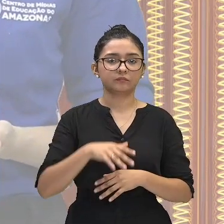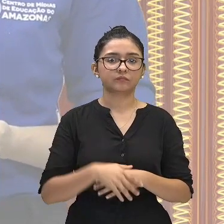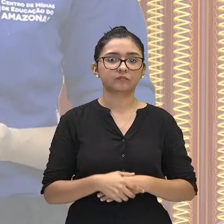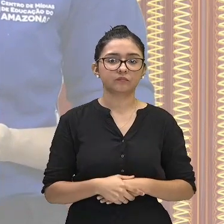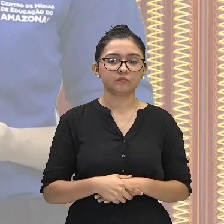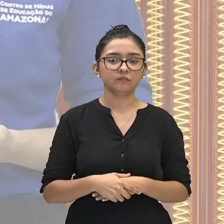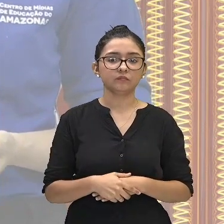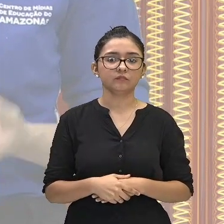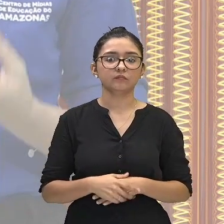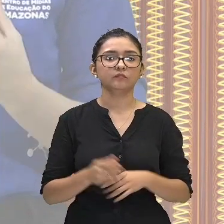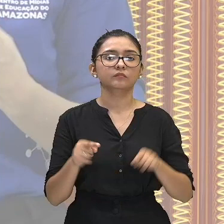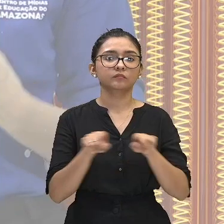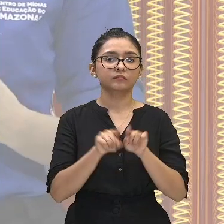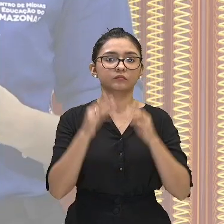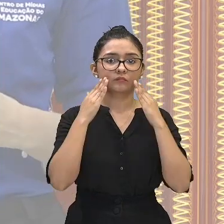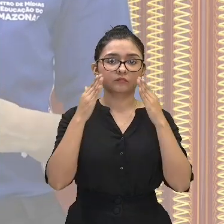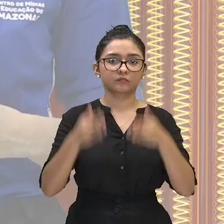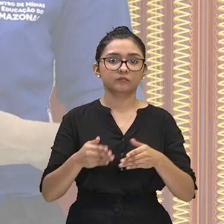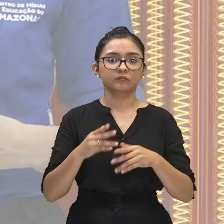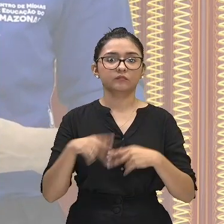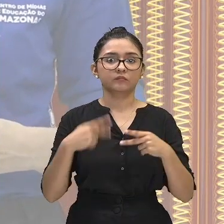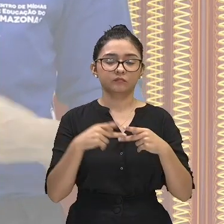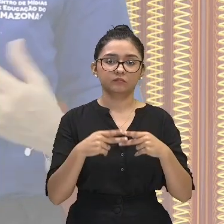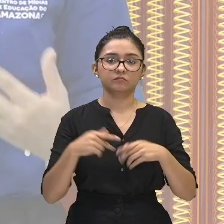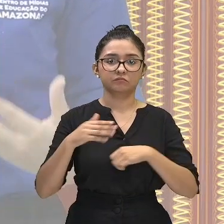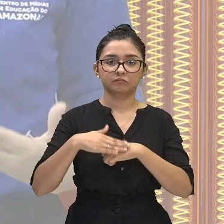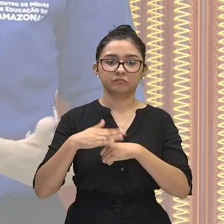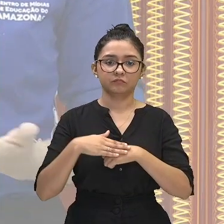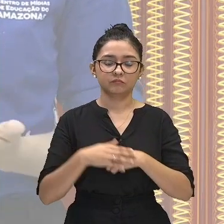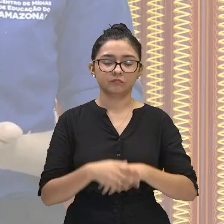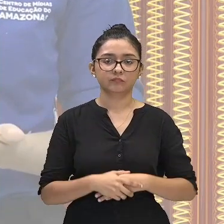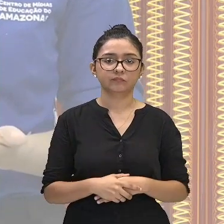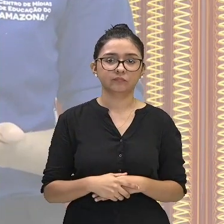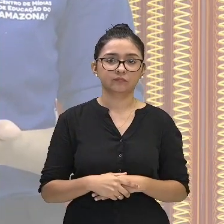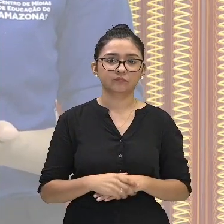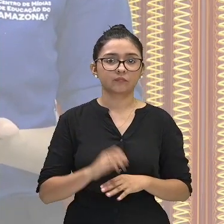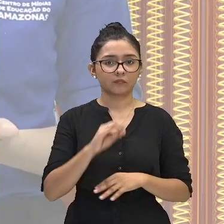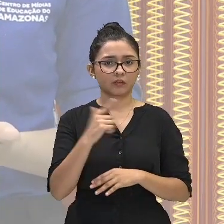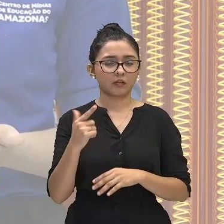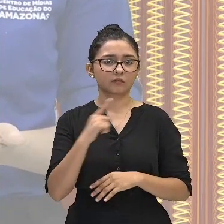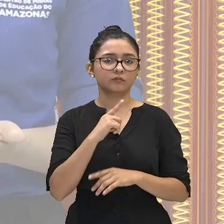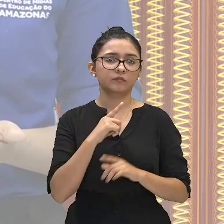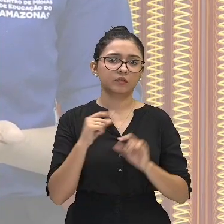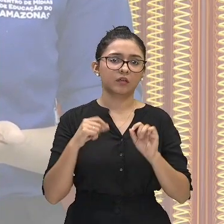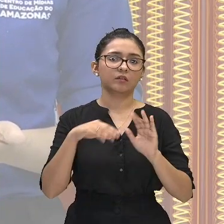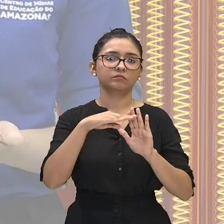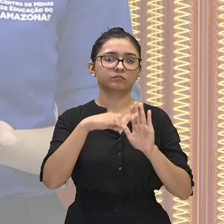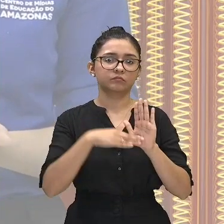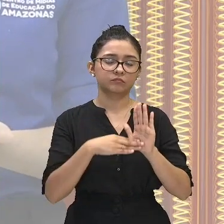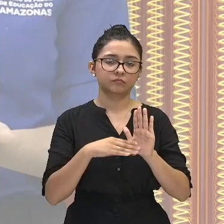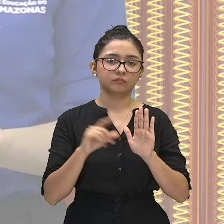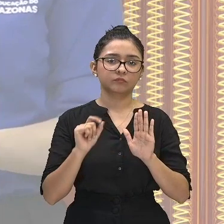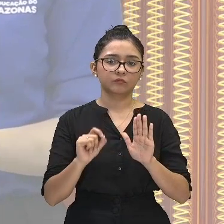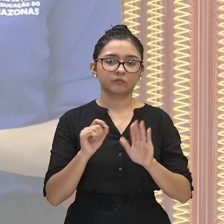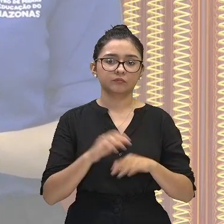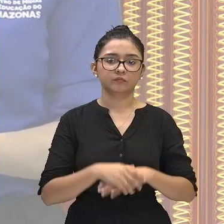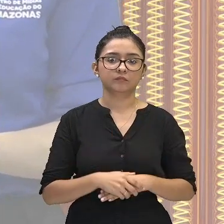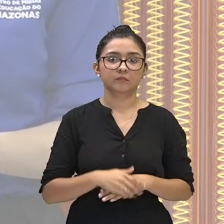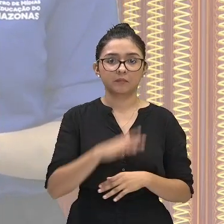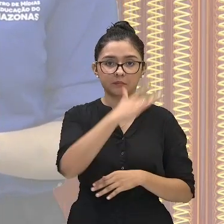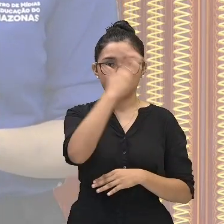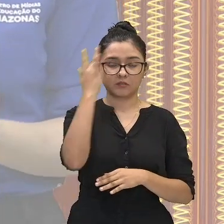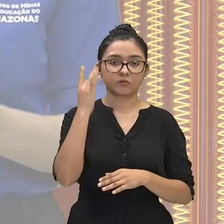essa administração na sua pessoa. É claro que ele vai estabelecer membros